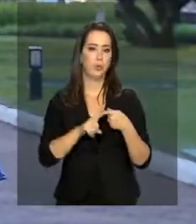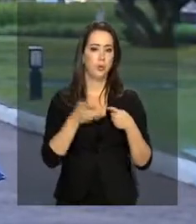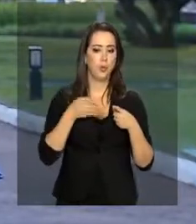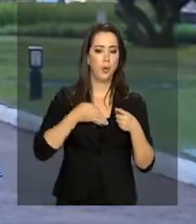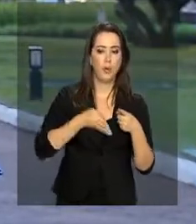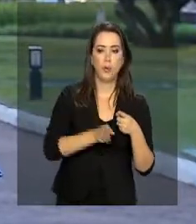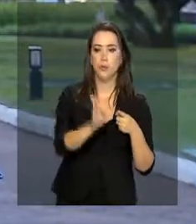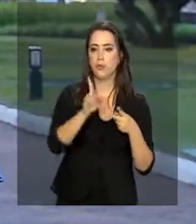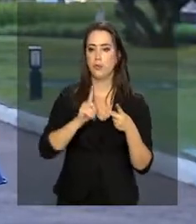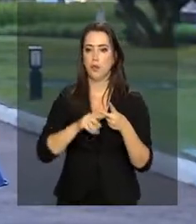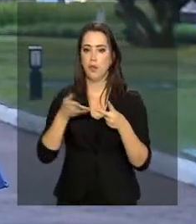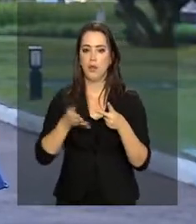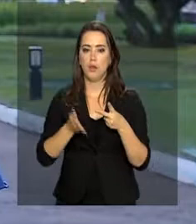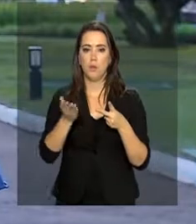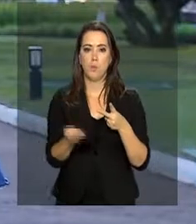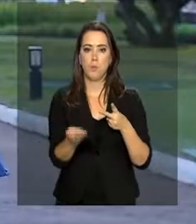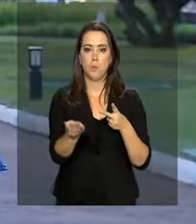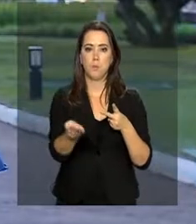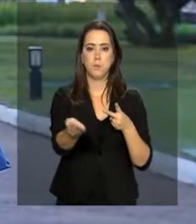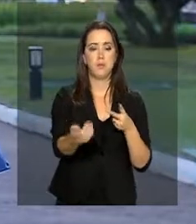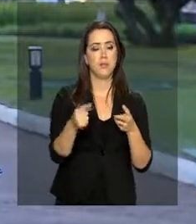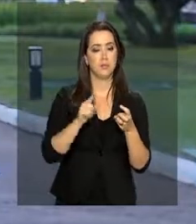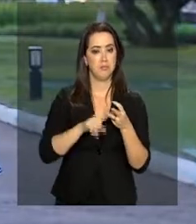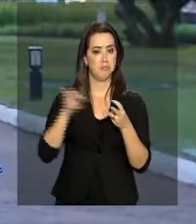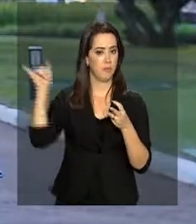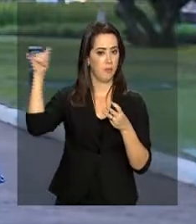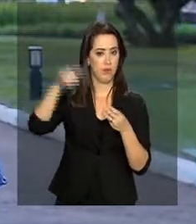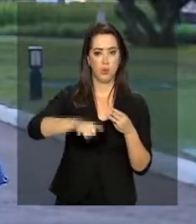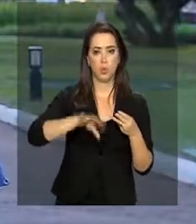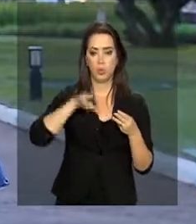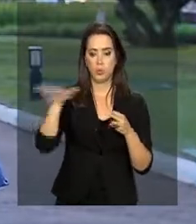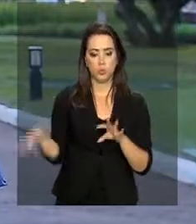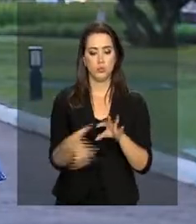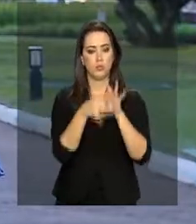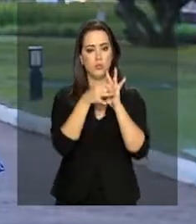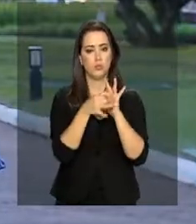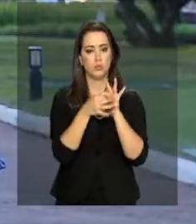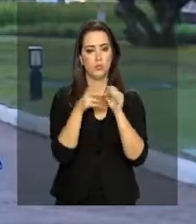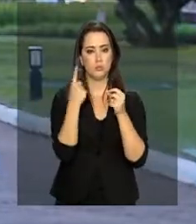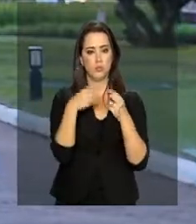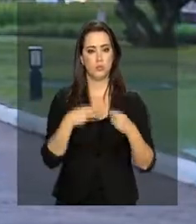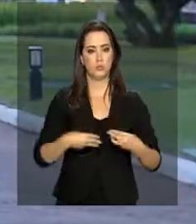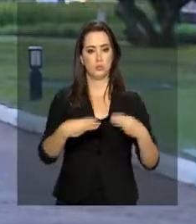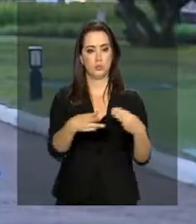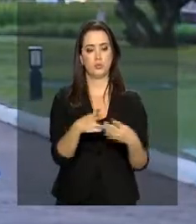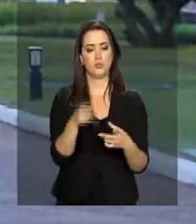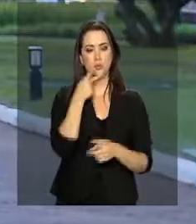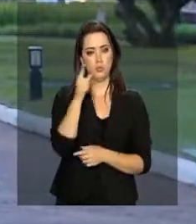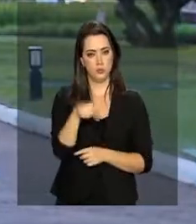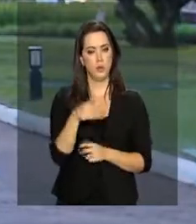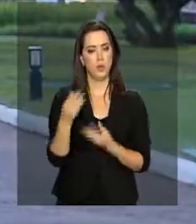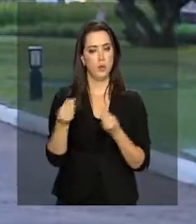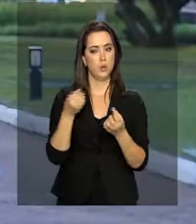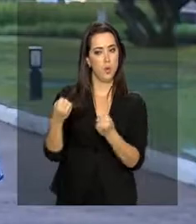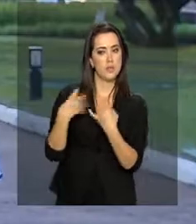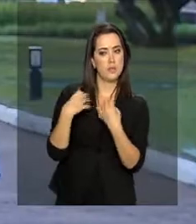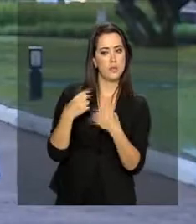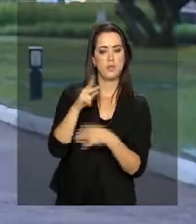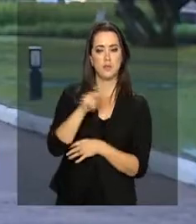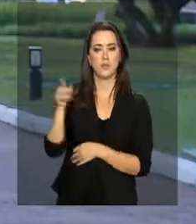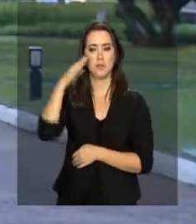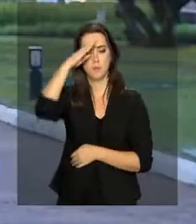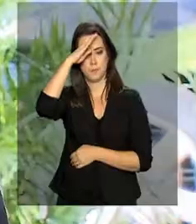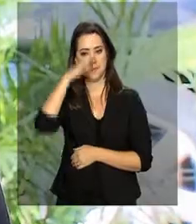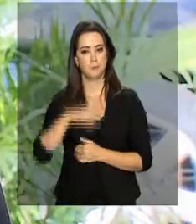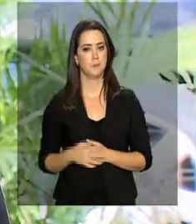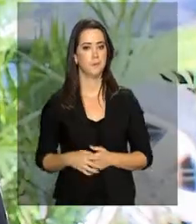rodovias ferrovias aeroportos tarcísio gomes falou sobre as orientações que recebeu do presidente eleito jair